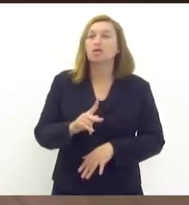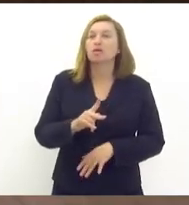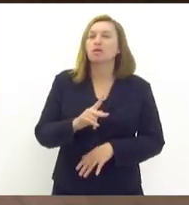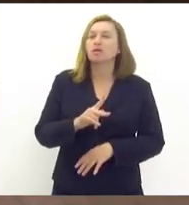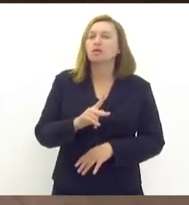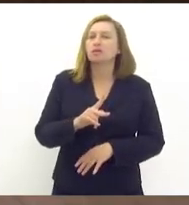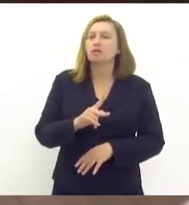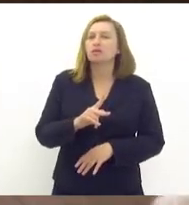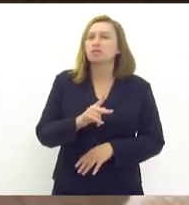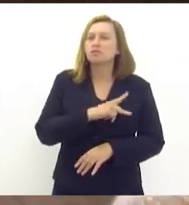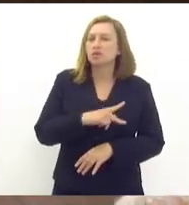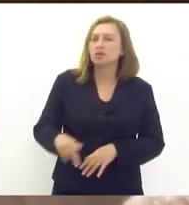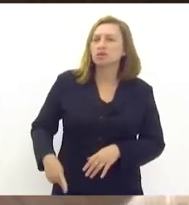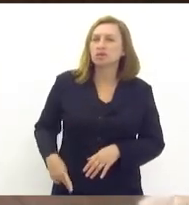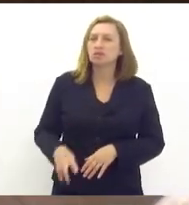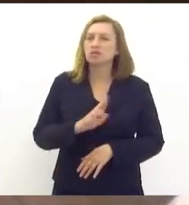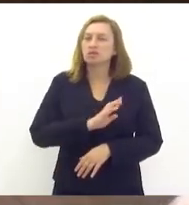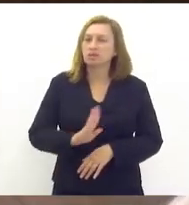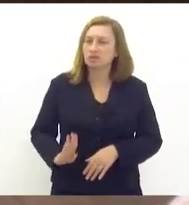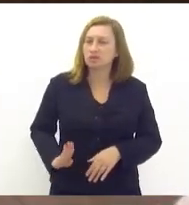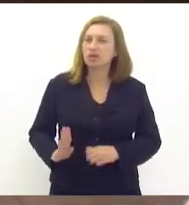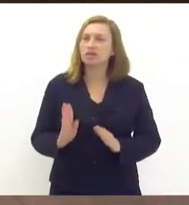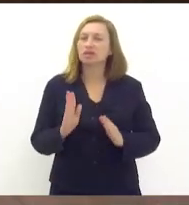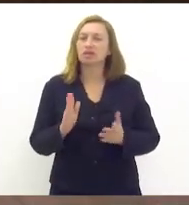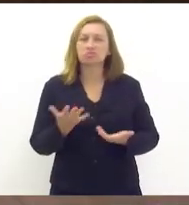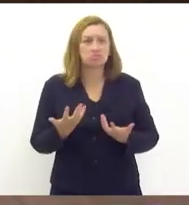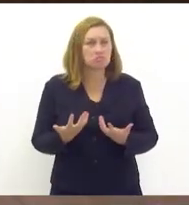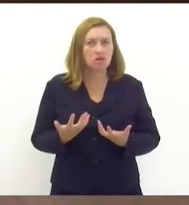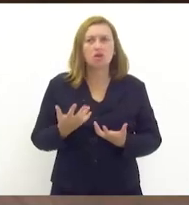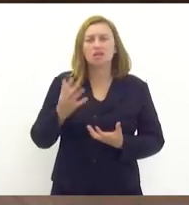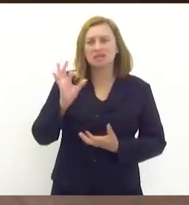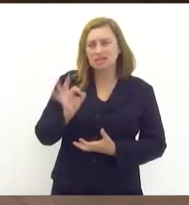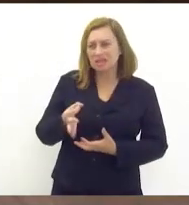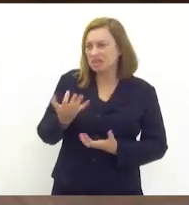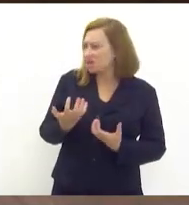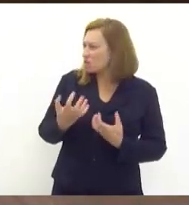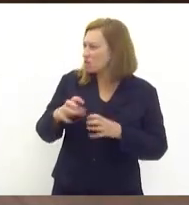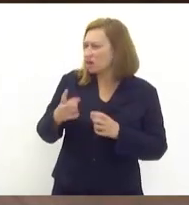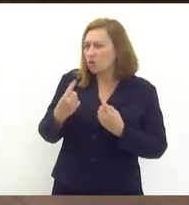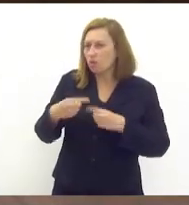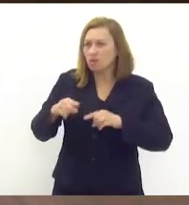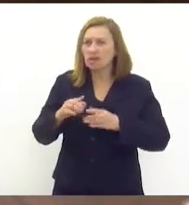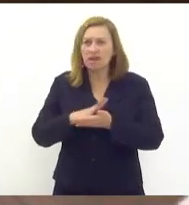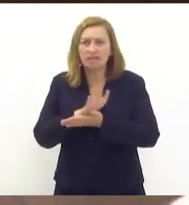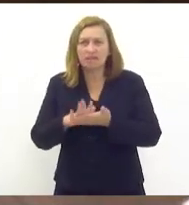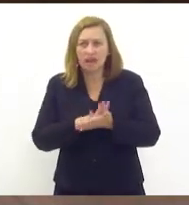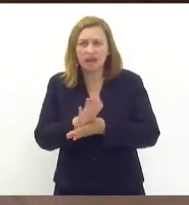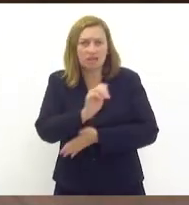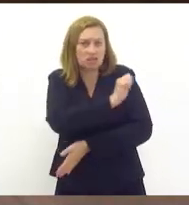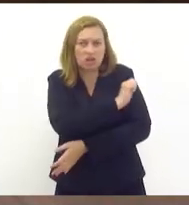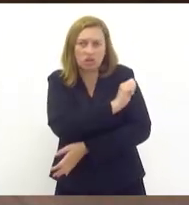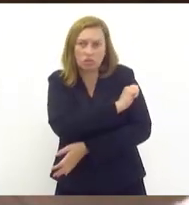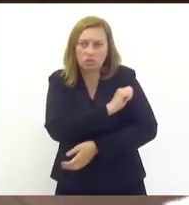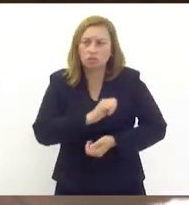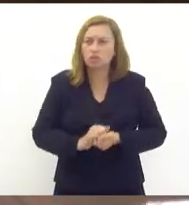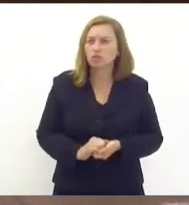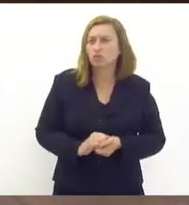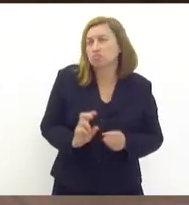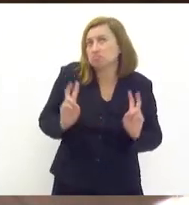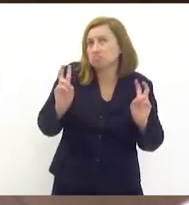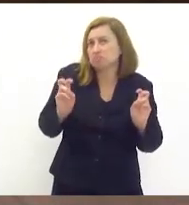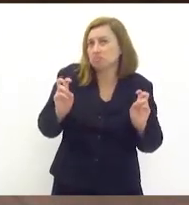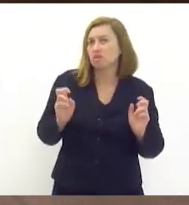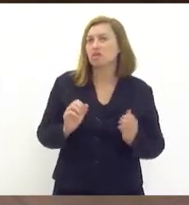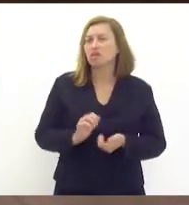casa Bacelar e tenho certeza que ele não quer sofrer por nenhum outro estudante com uma situação que